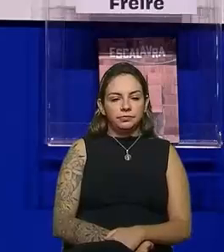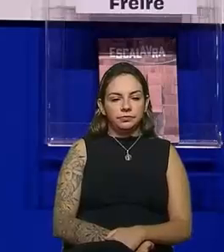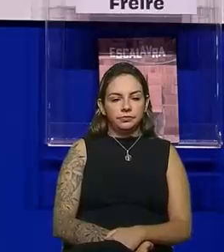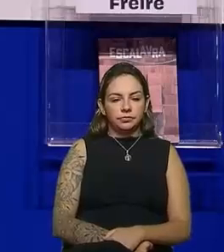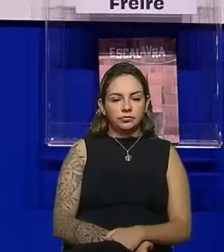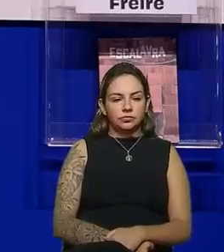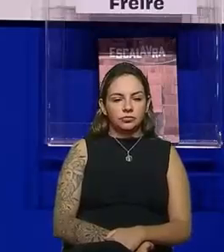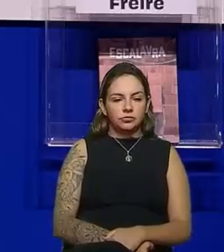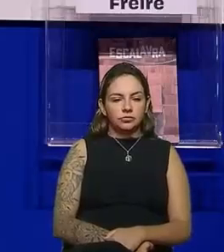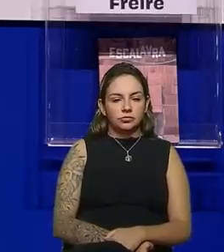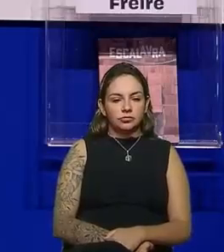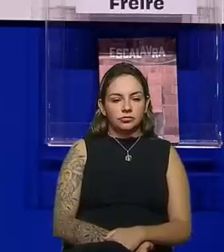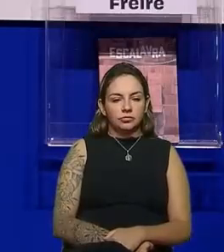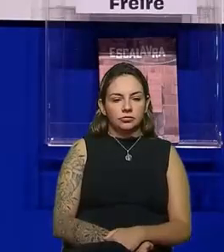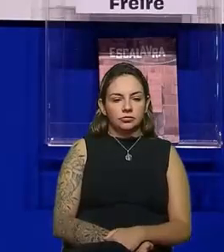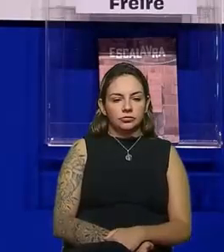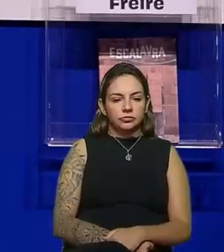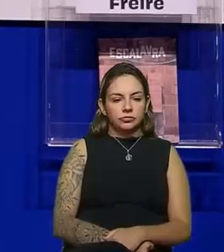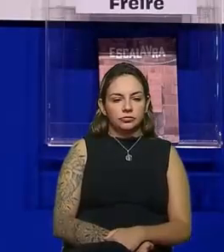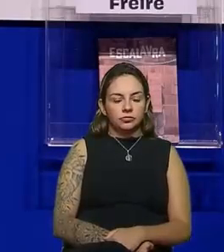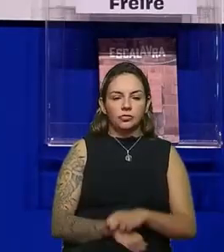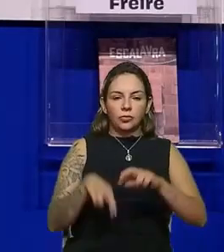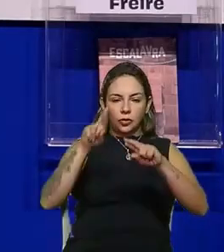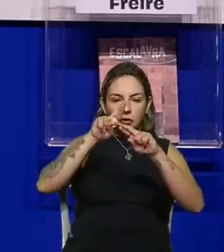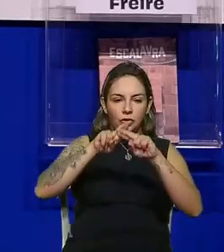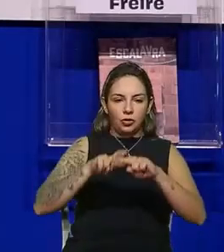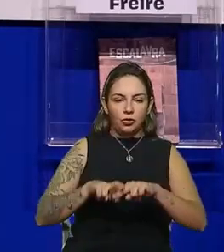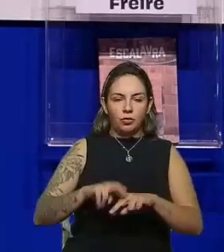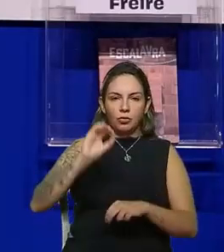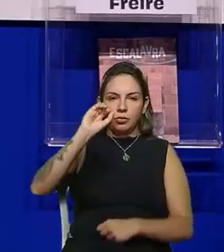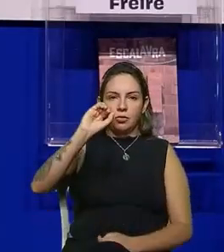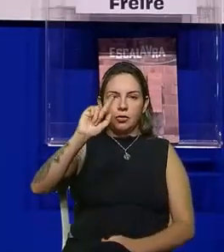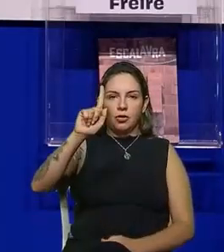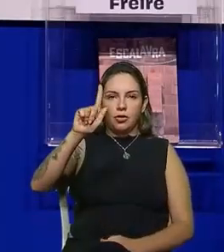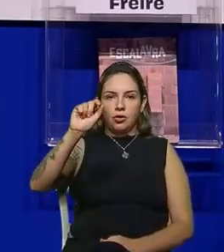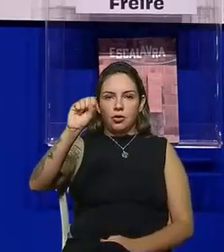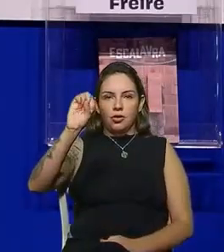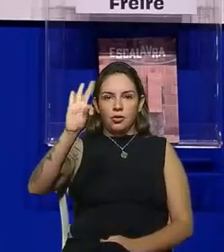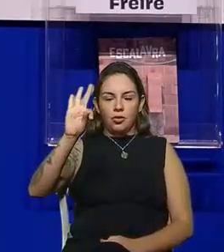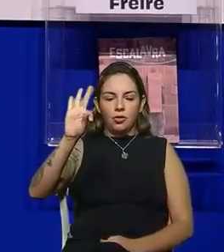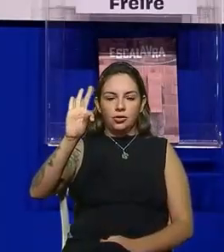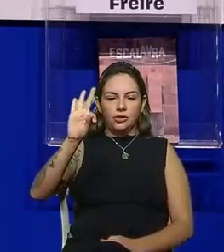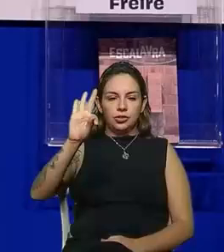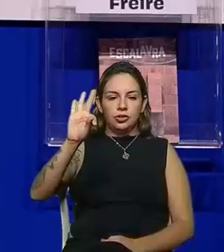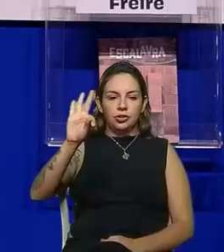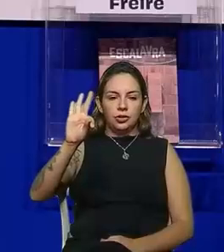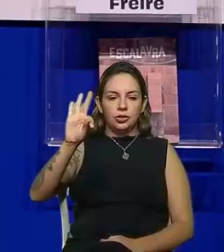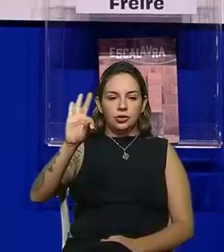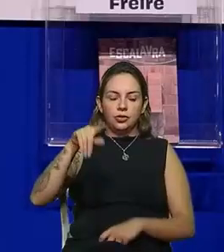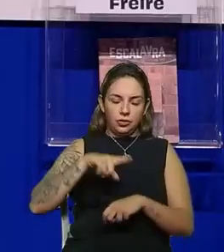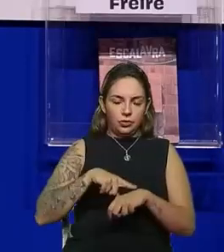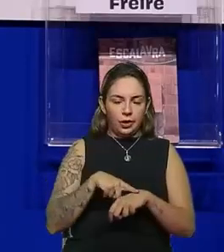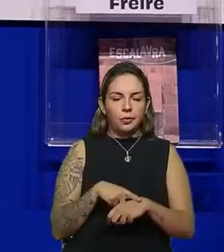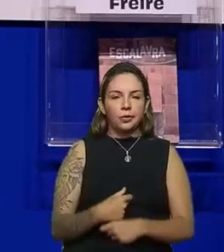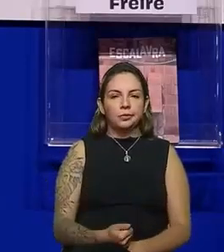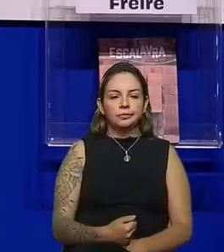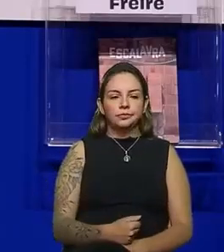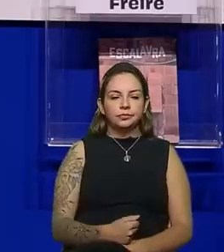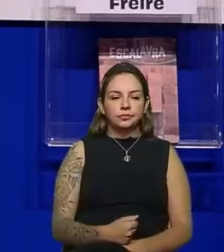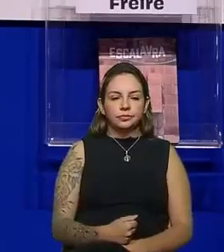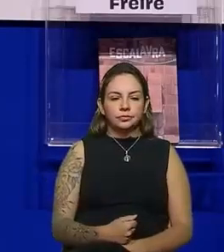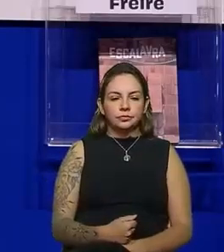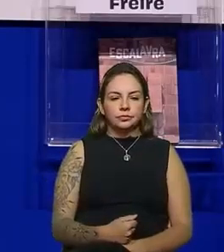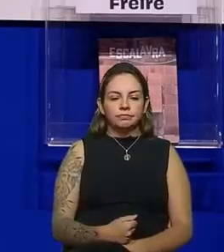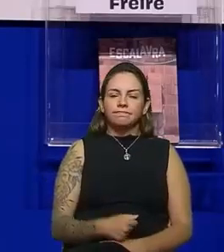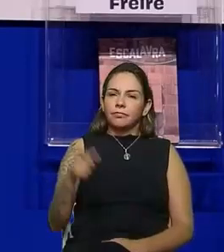título bem melhor, que é Drummond, o Gauche no Tempo. Né? O título é bem melhor. E o